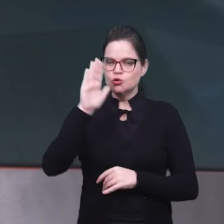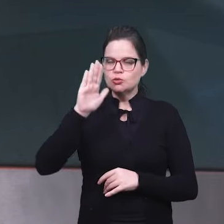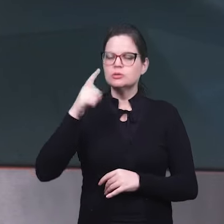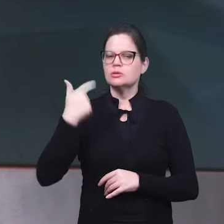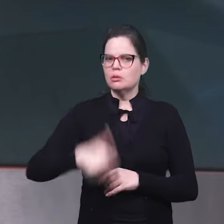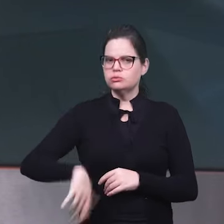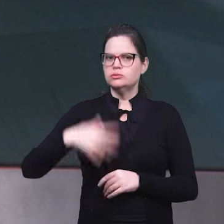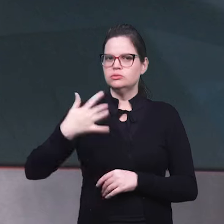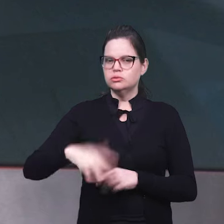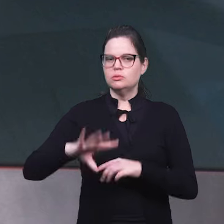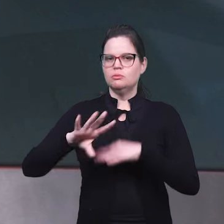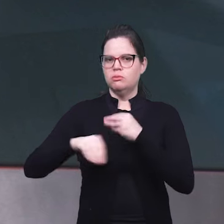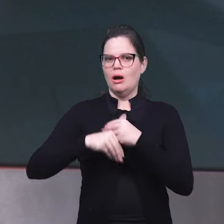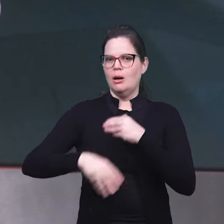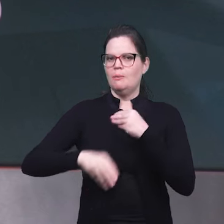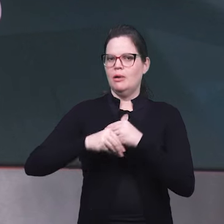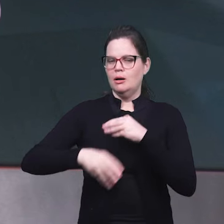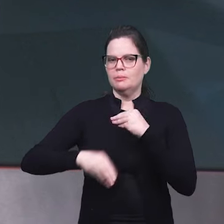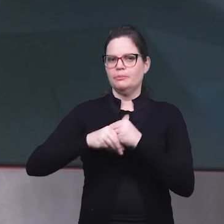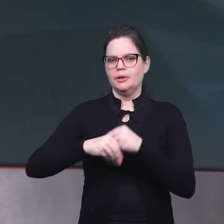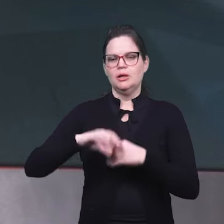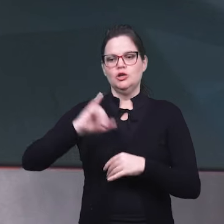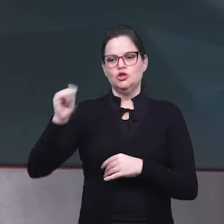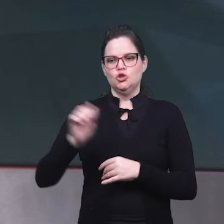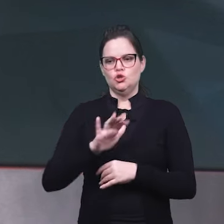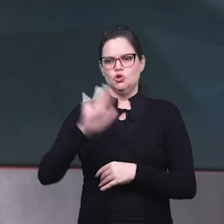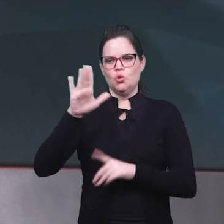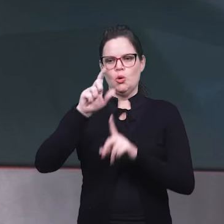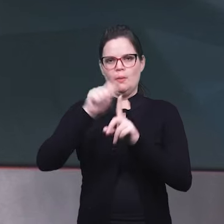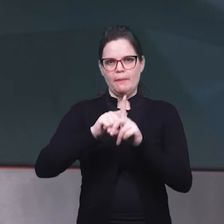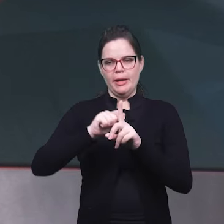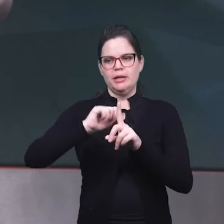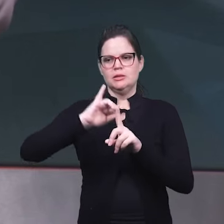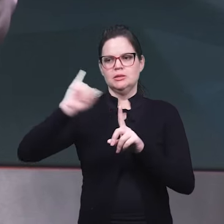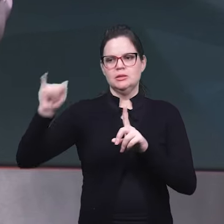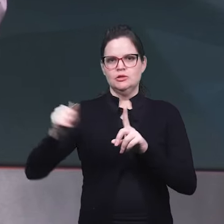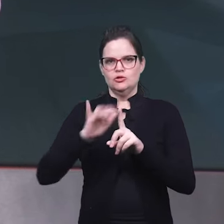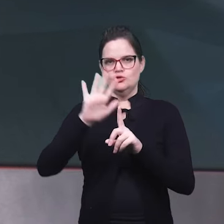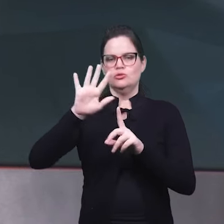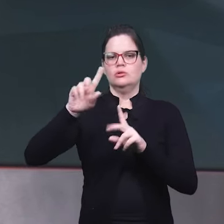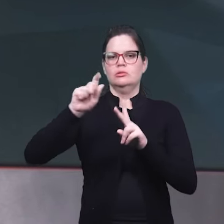compostos, né? O que rendeu o juro esse mês, no mês que vem ele vira